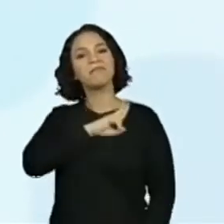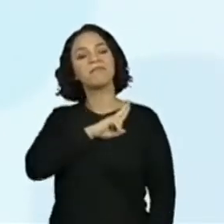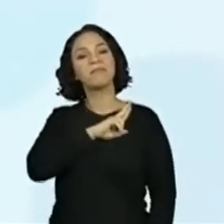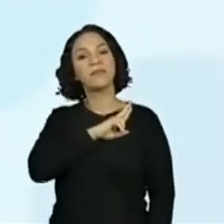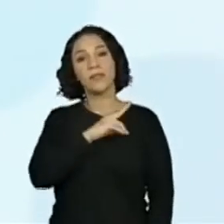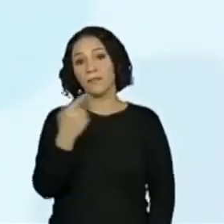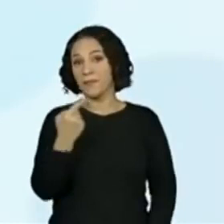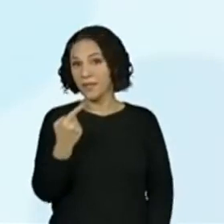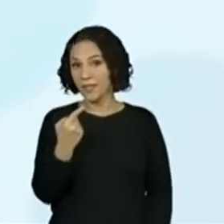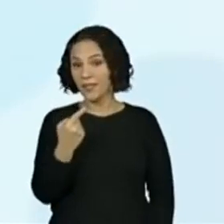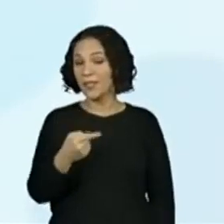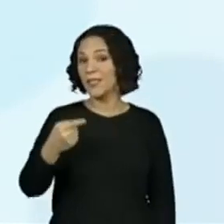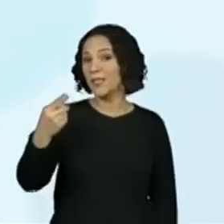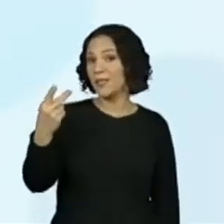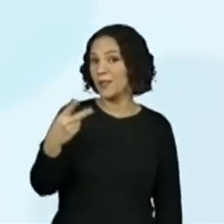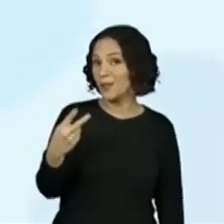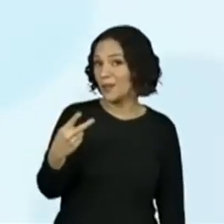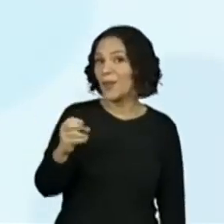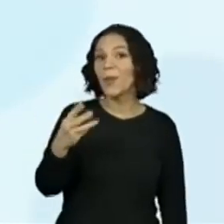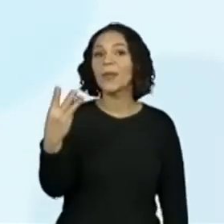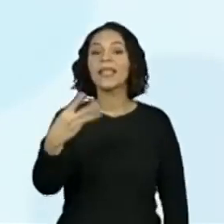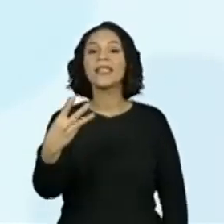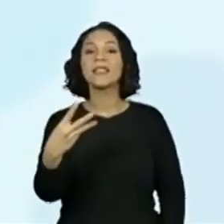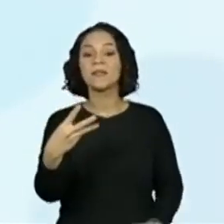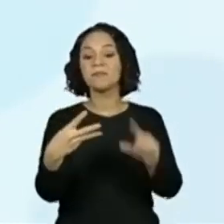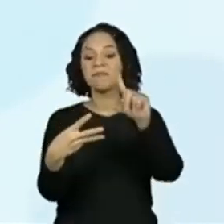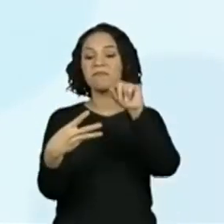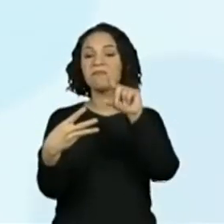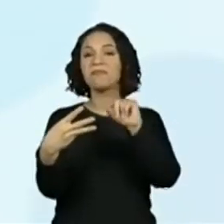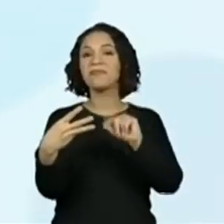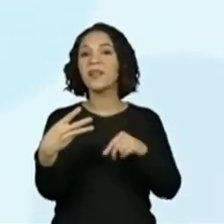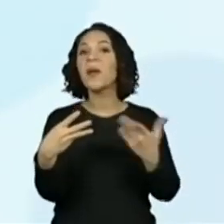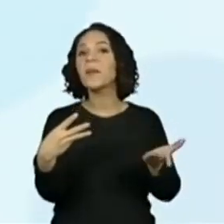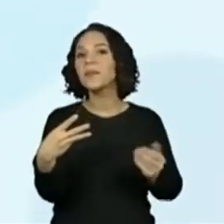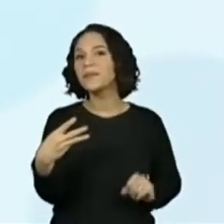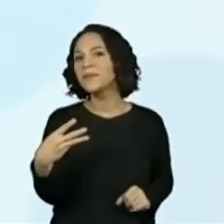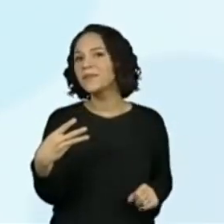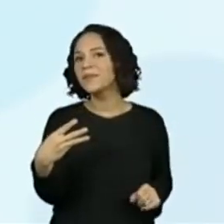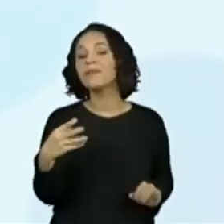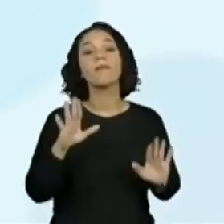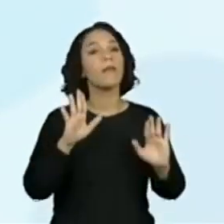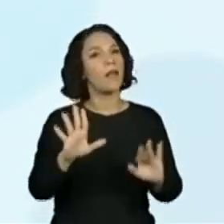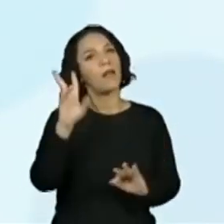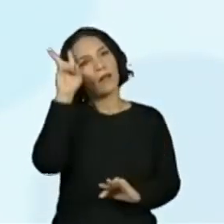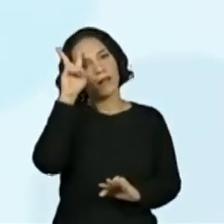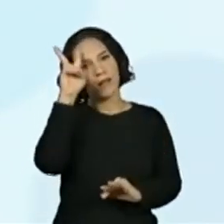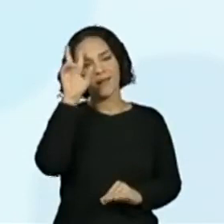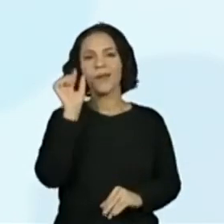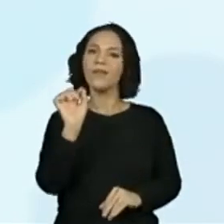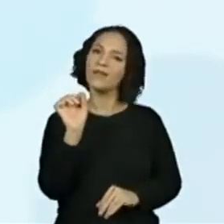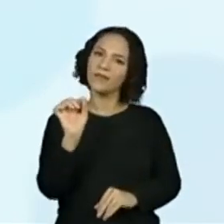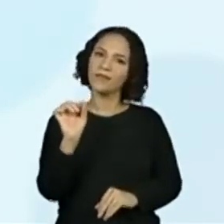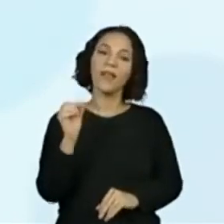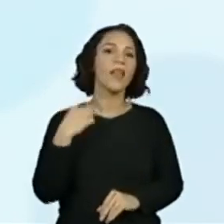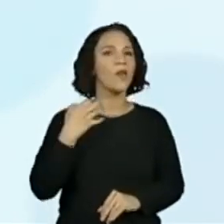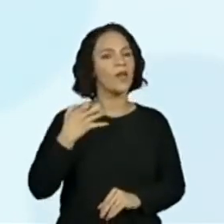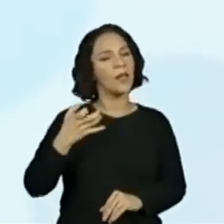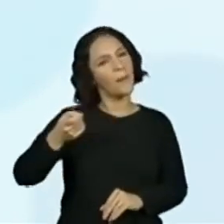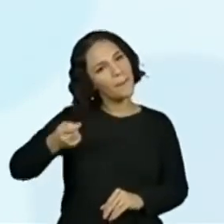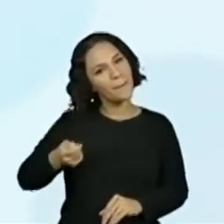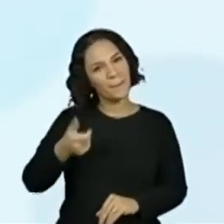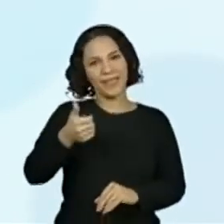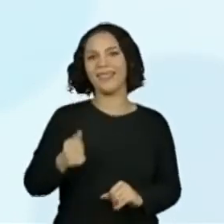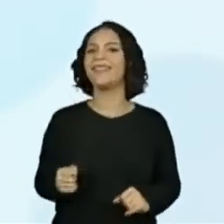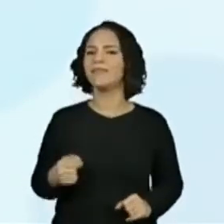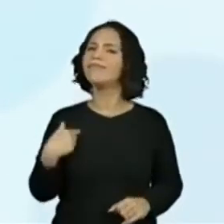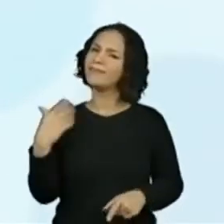opção, a segunda opção ou a terceira opção. Mas lembrando que a gente vai querer pistas. Ah, porque a gente